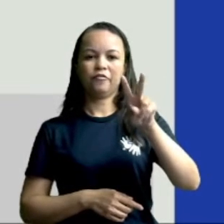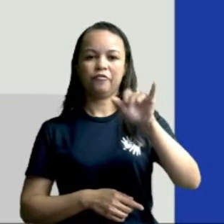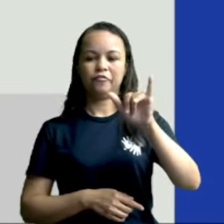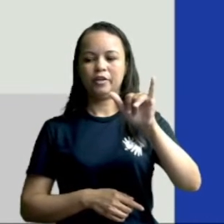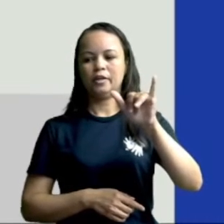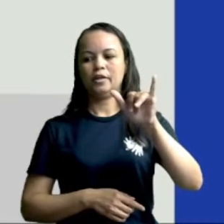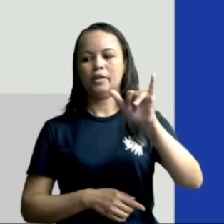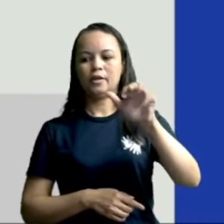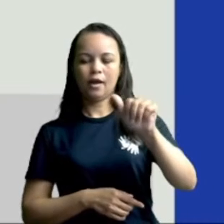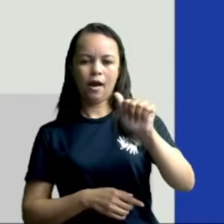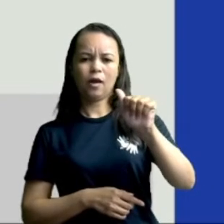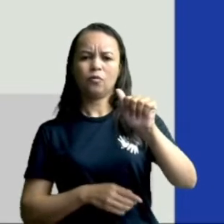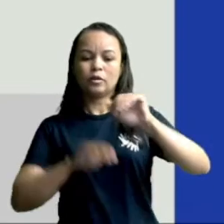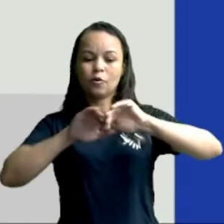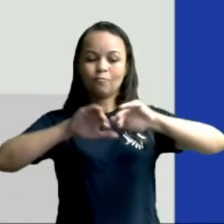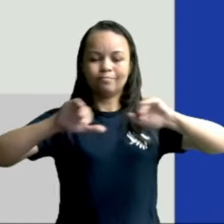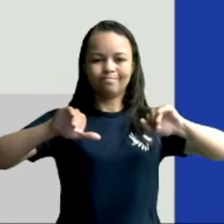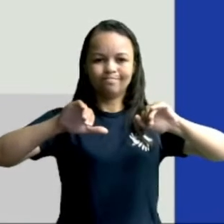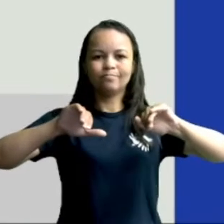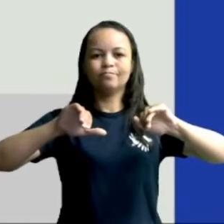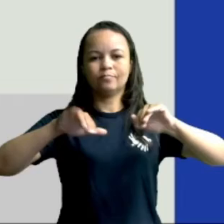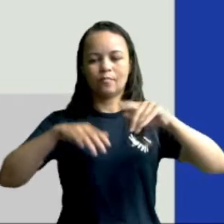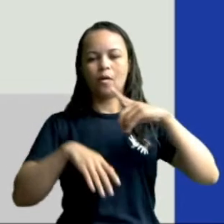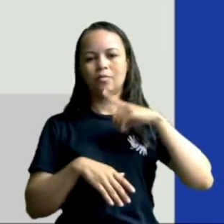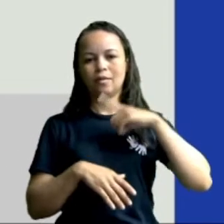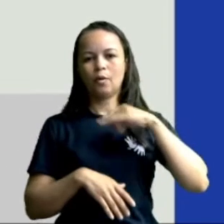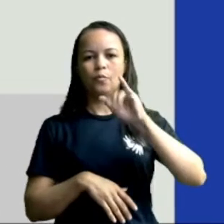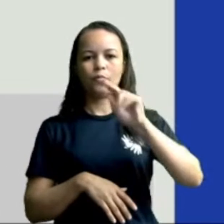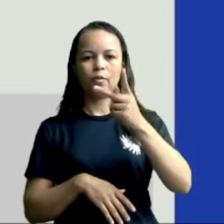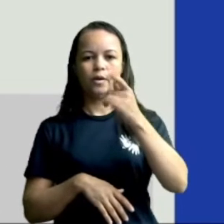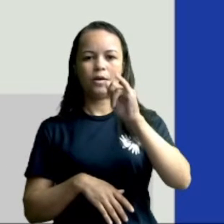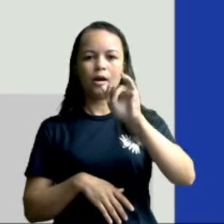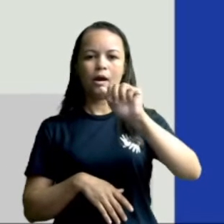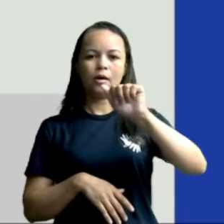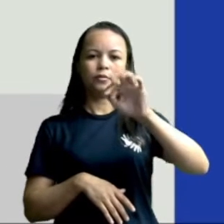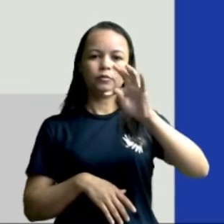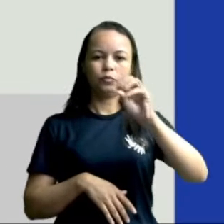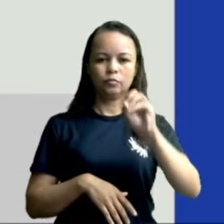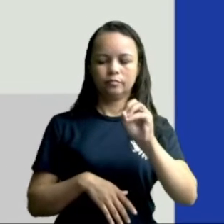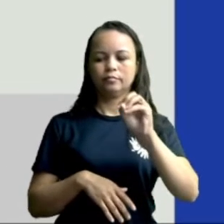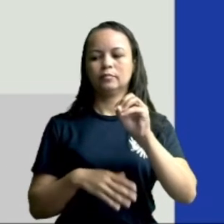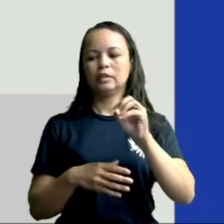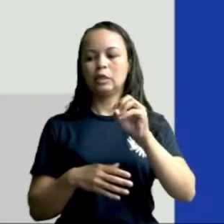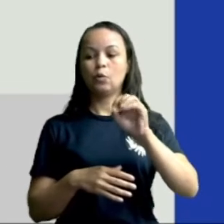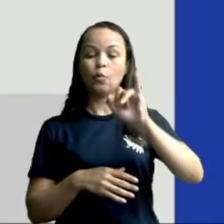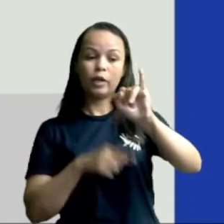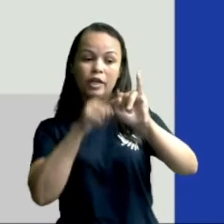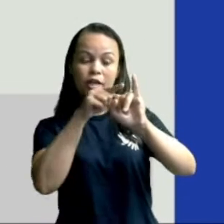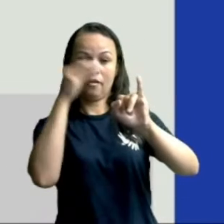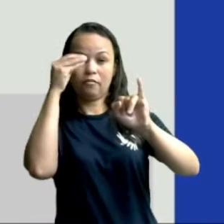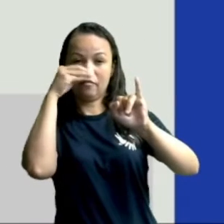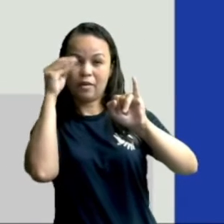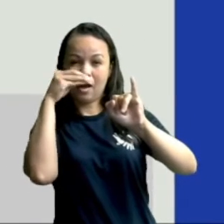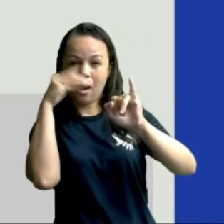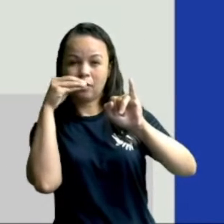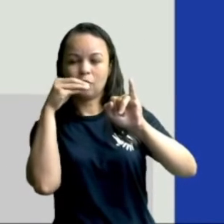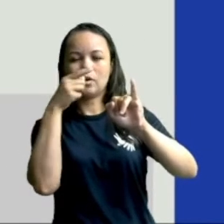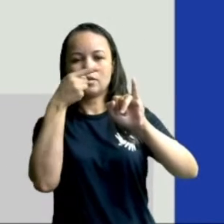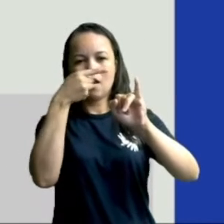a separação, a gente tem um hiato. E o I é a vogal mais fraca, então ela